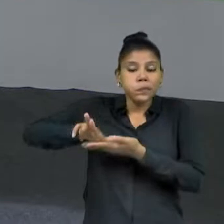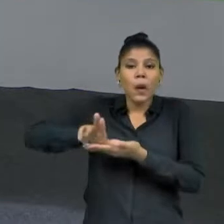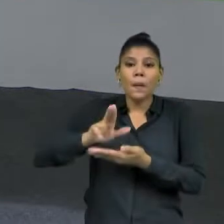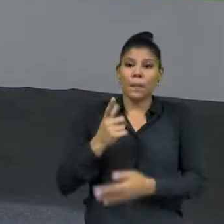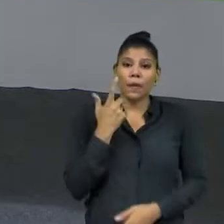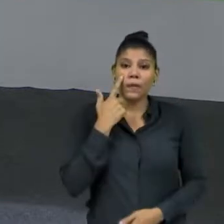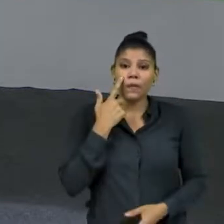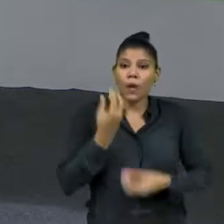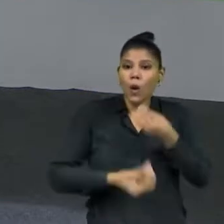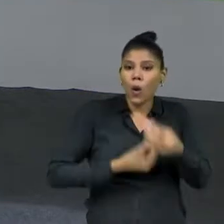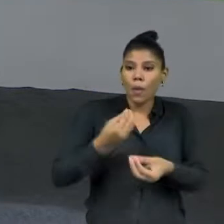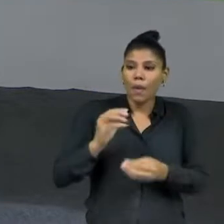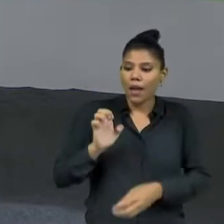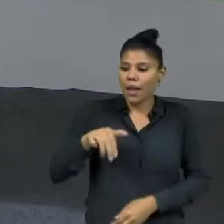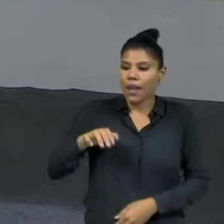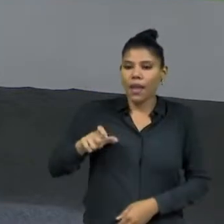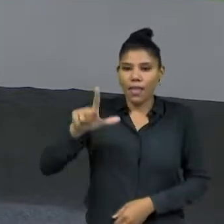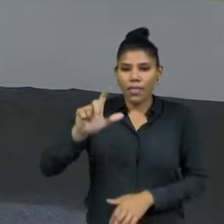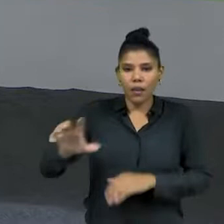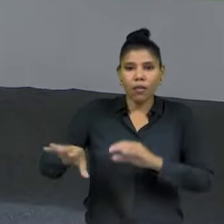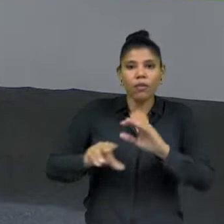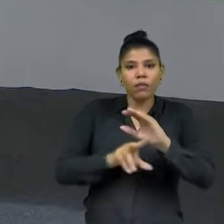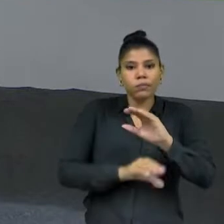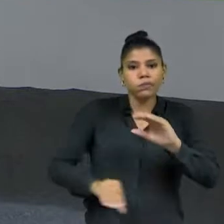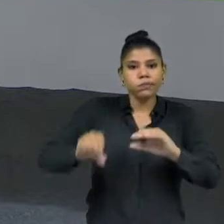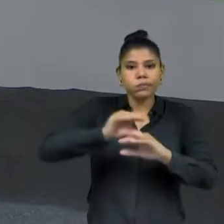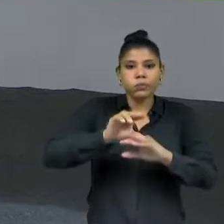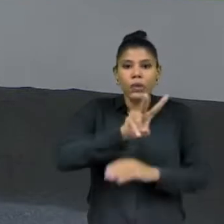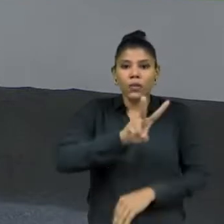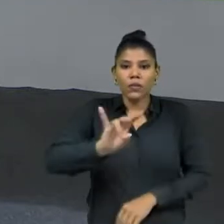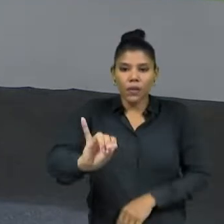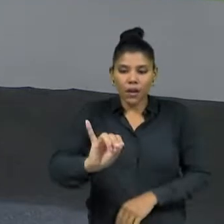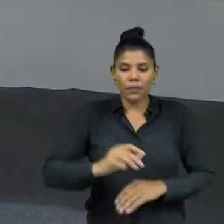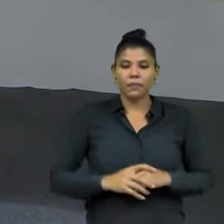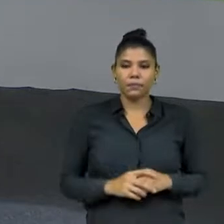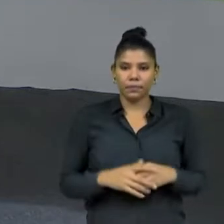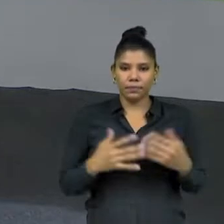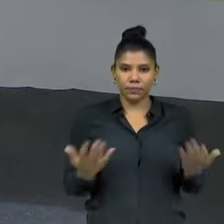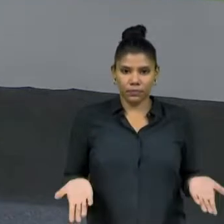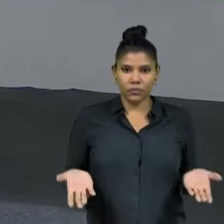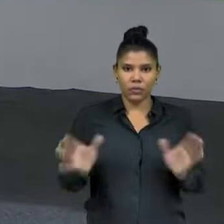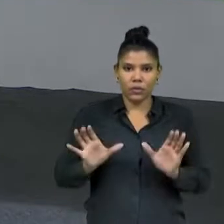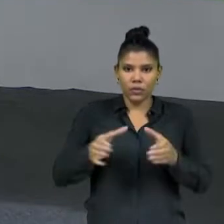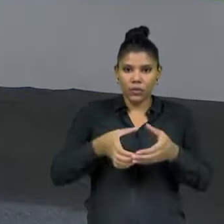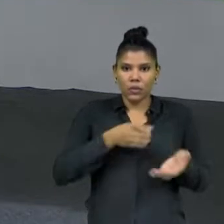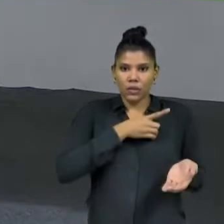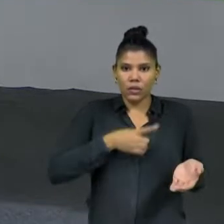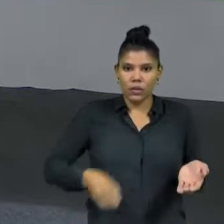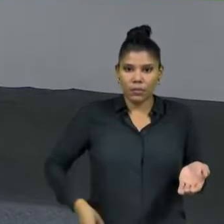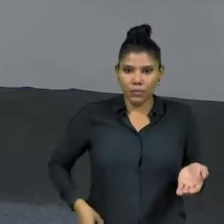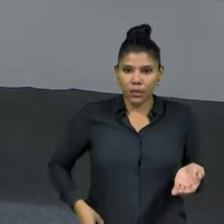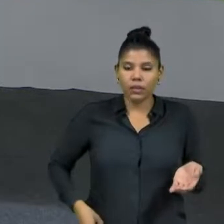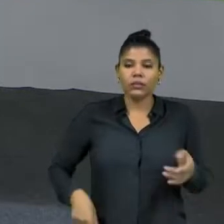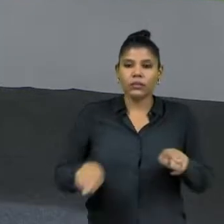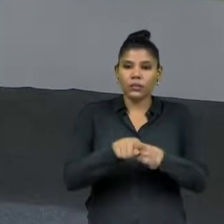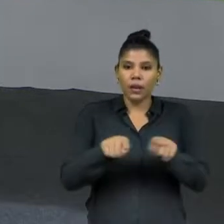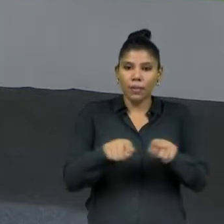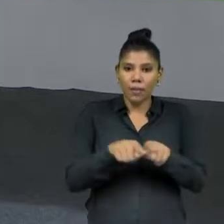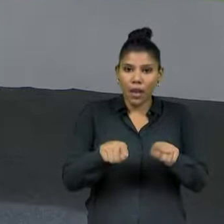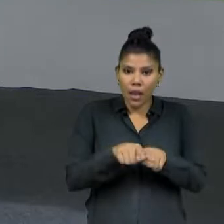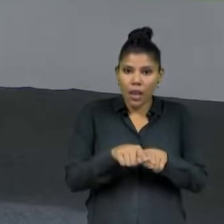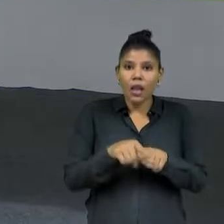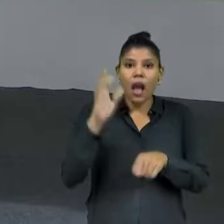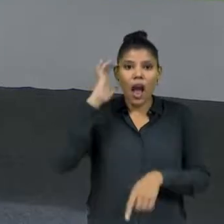de energia elétrica anunciada pela Enel. Os parlamentares não descartam também a criação de uma